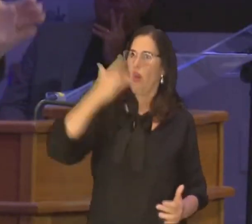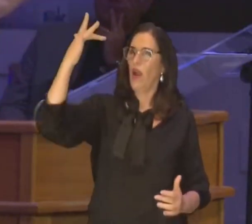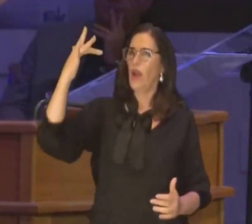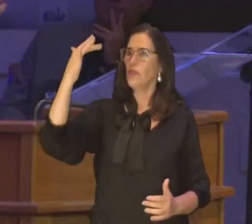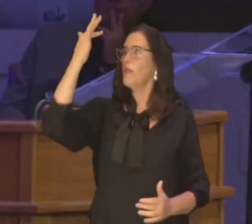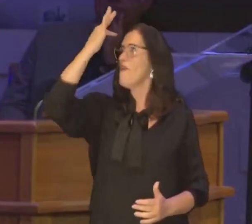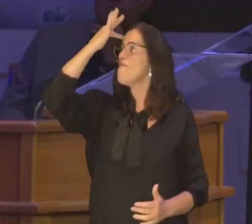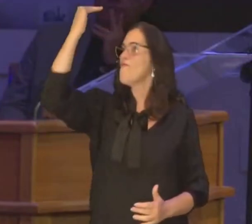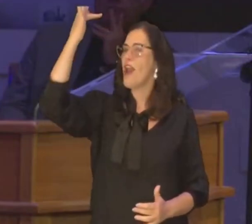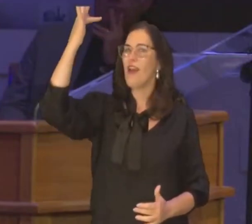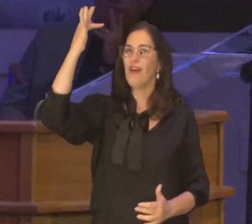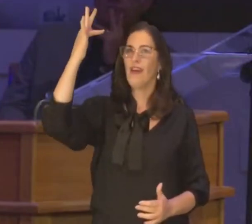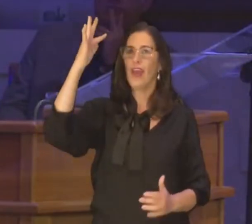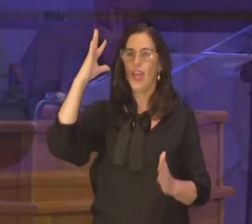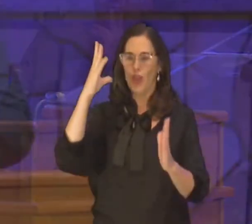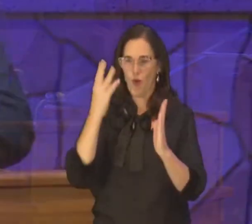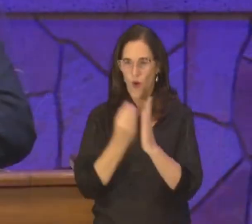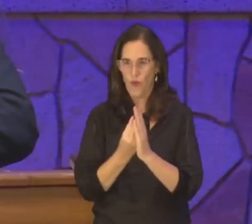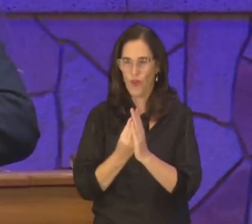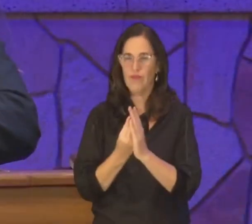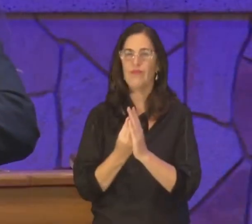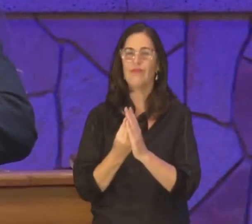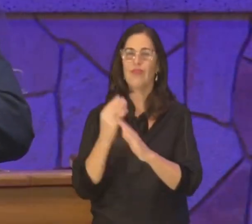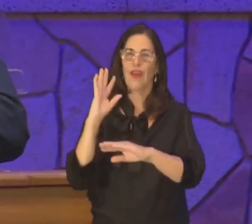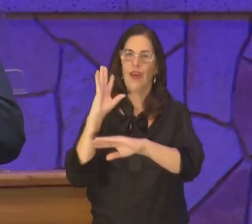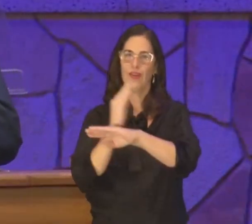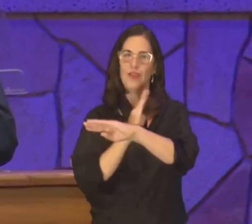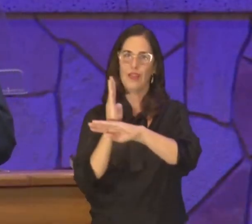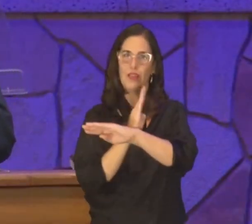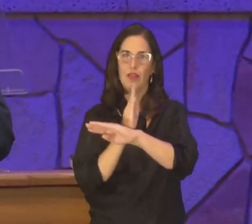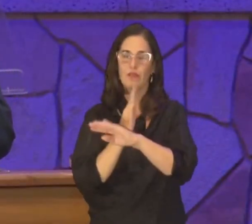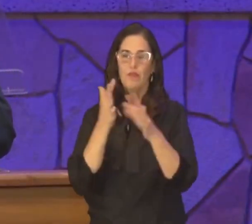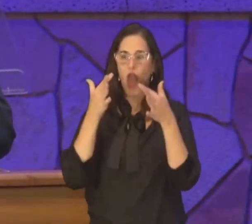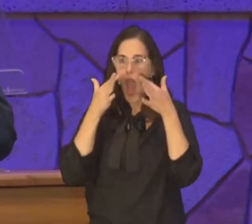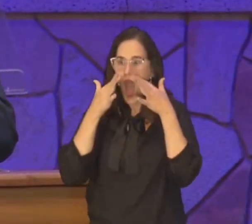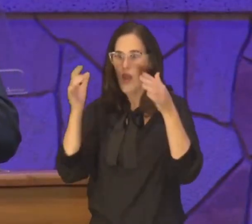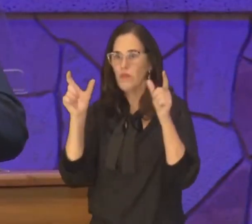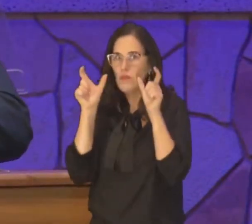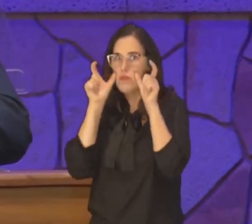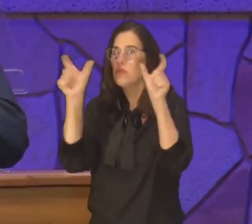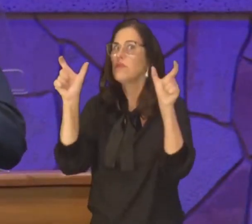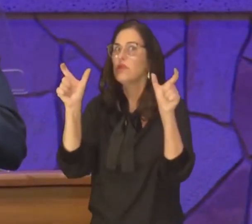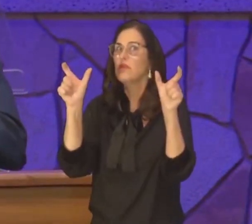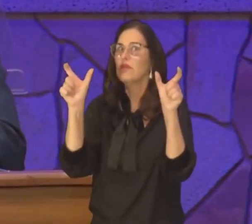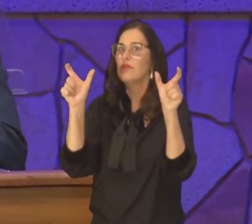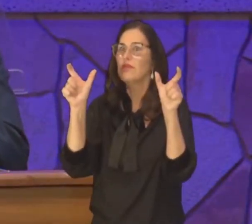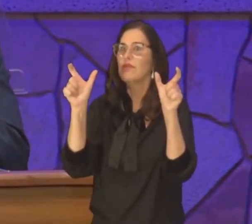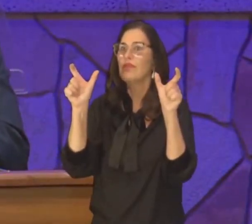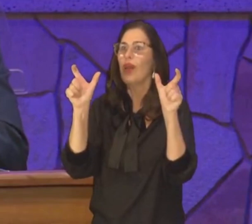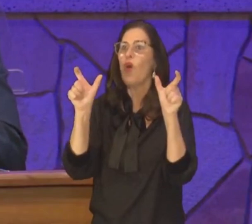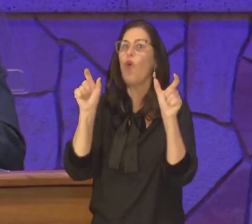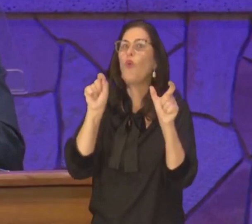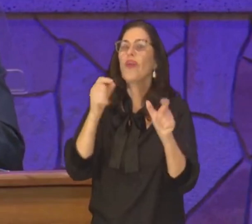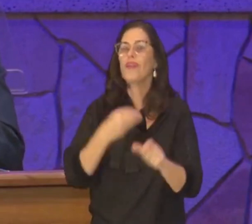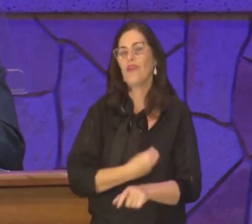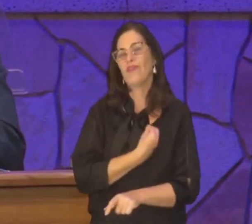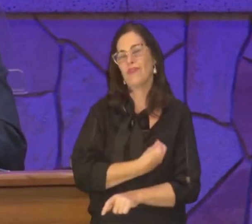fé, como esta igreja estava muito esperta e atenta àquilo que ela estava